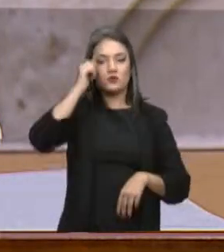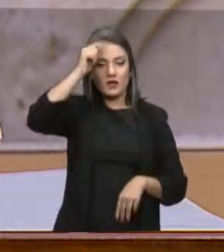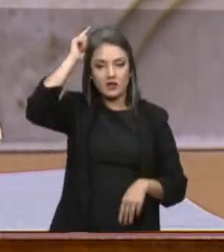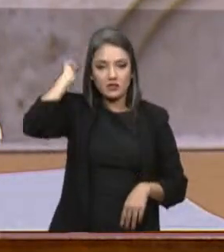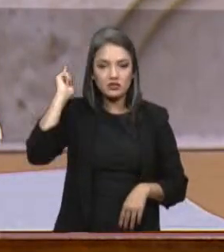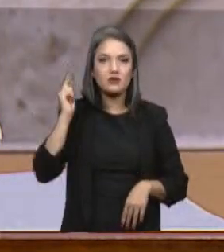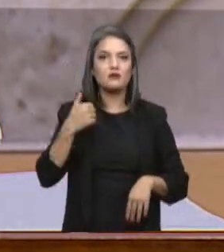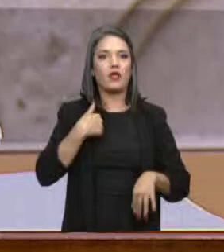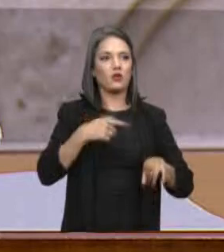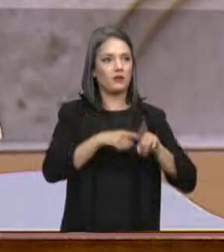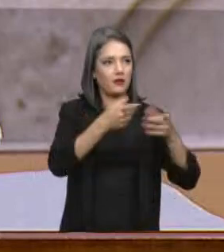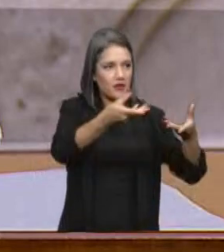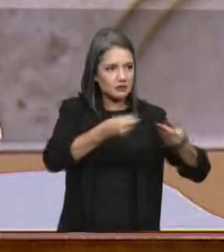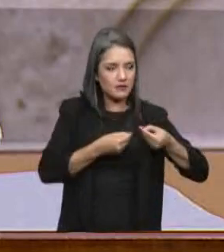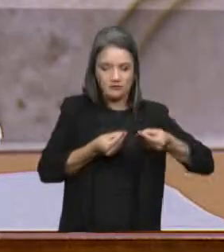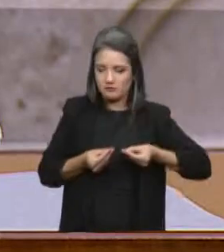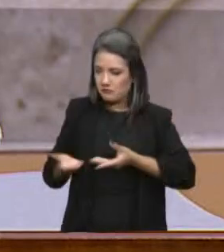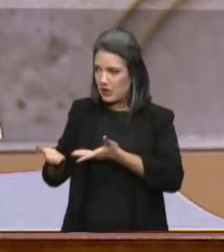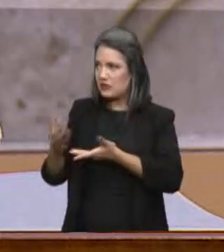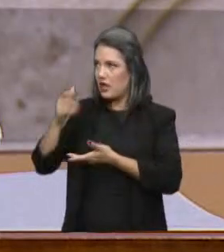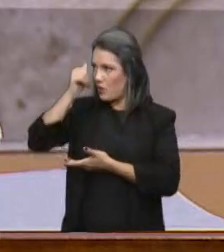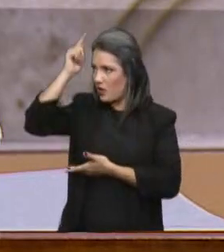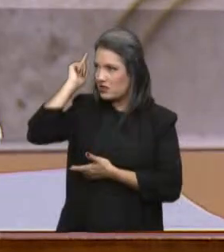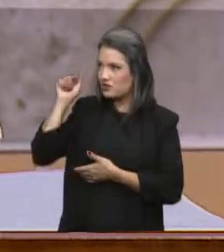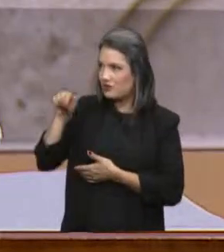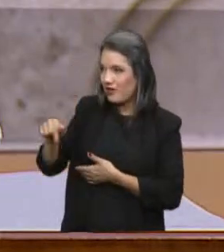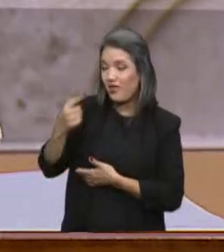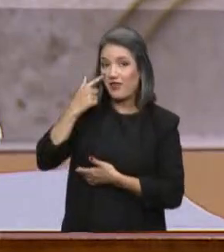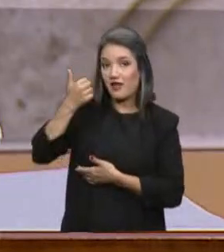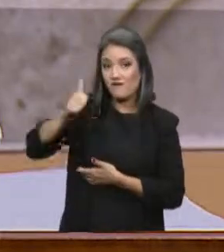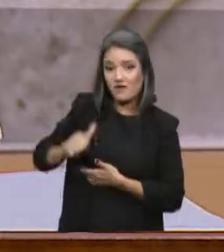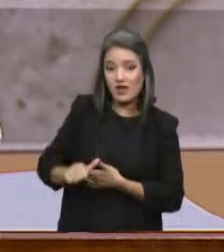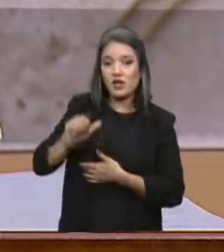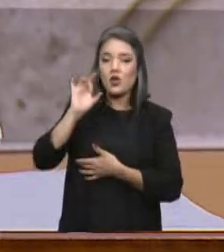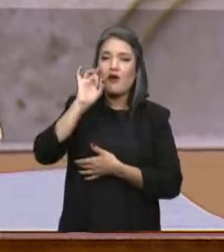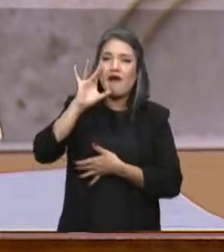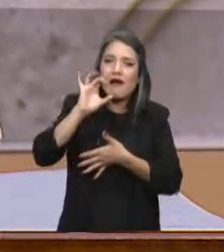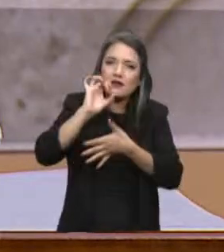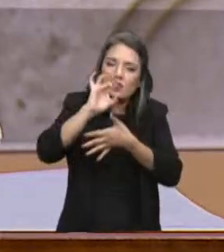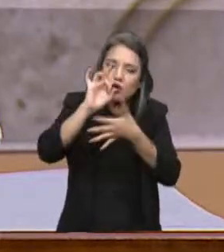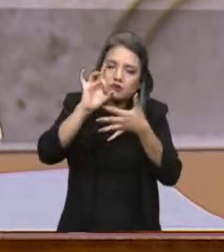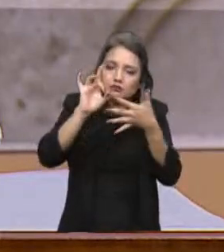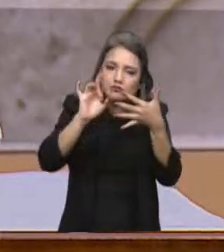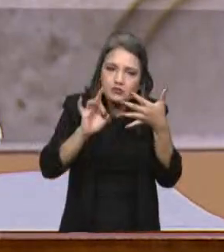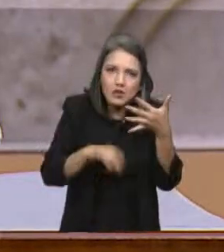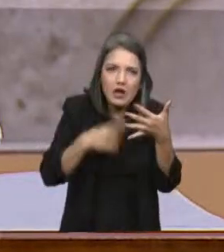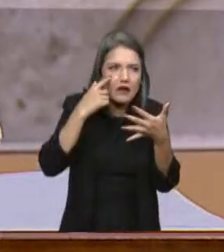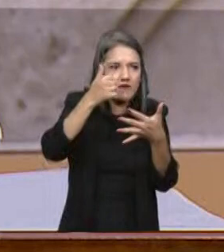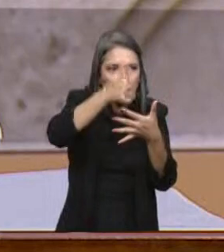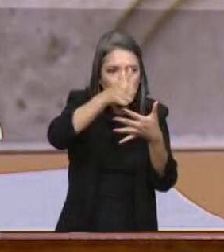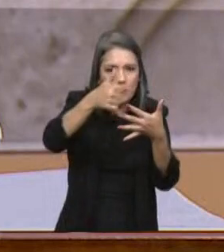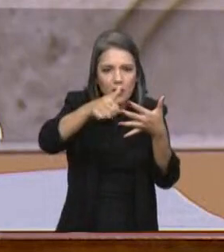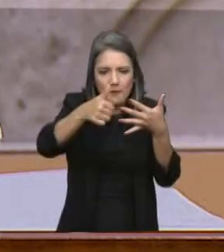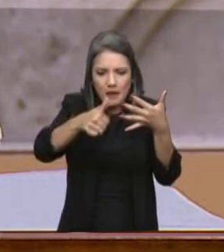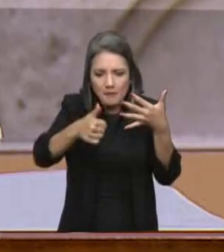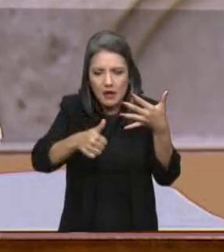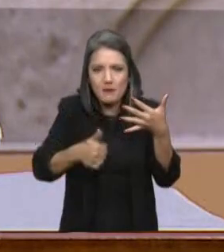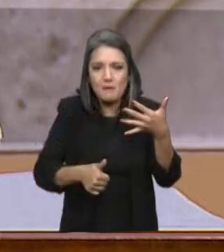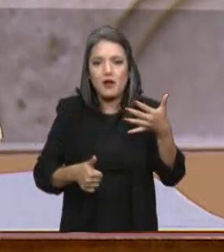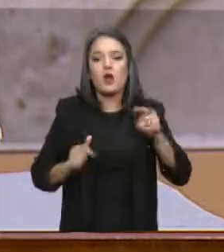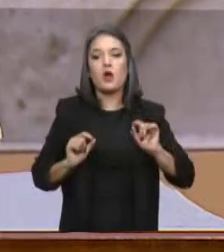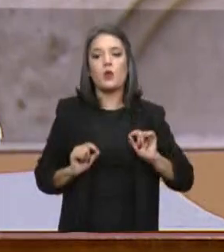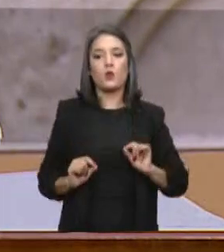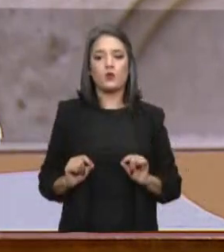examinar um por um né esses esses essas Pets uma por uma né no sentido